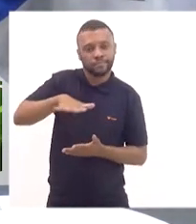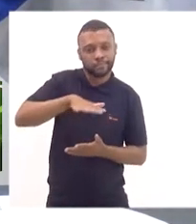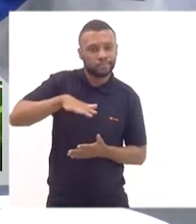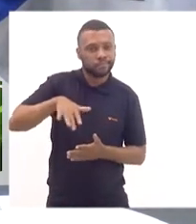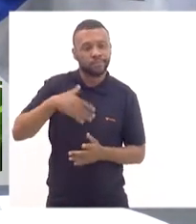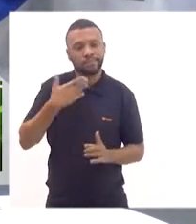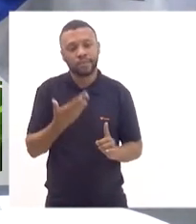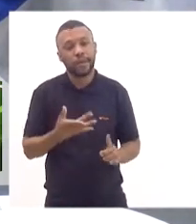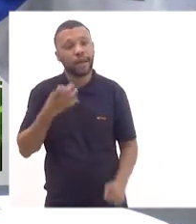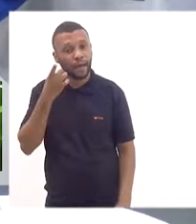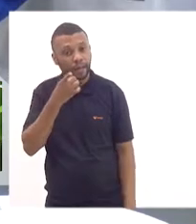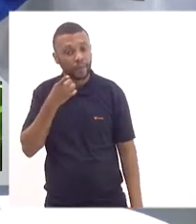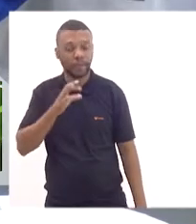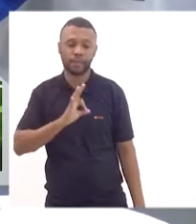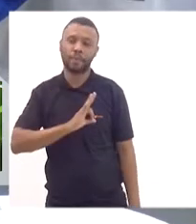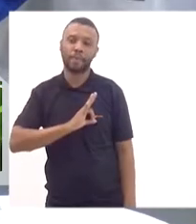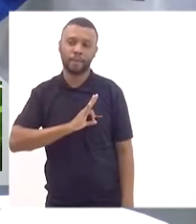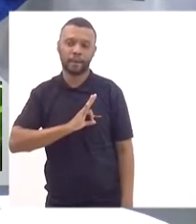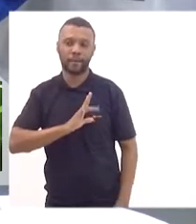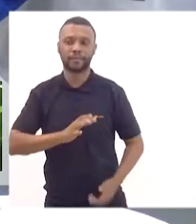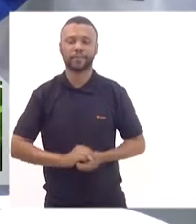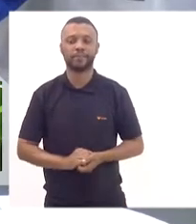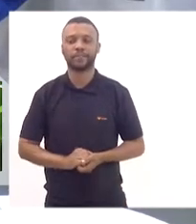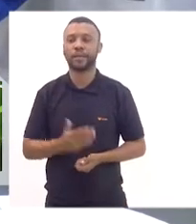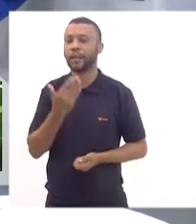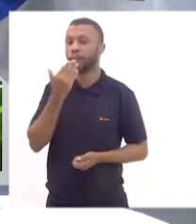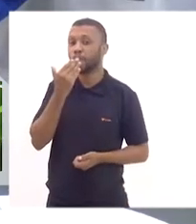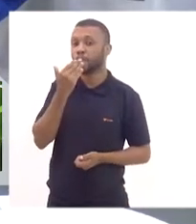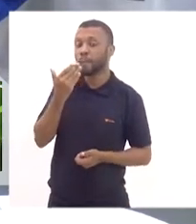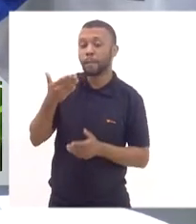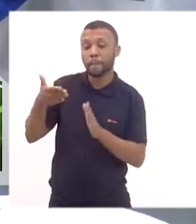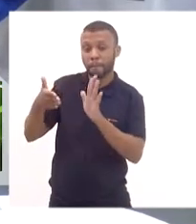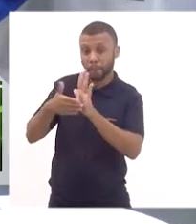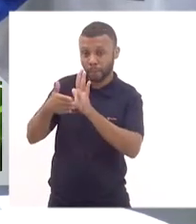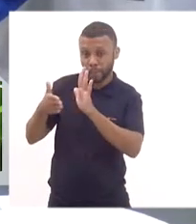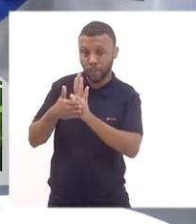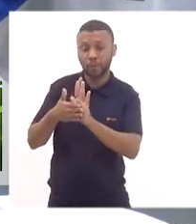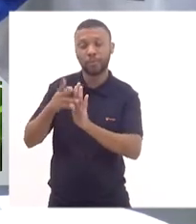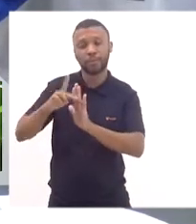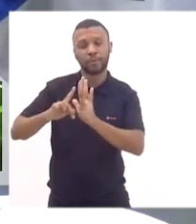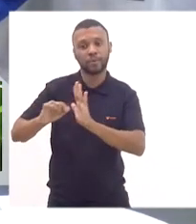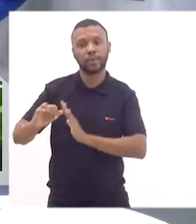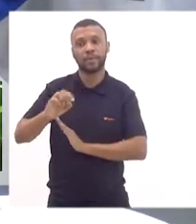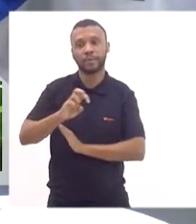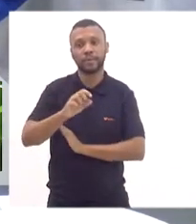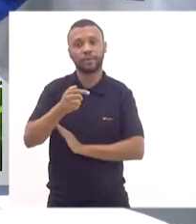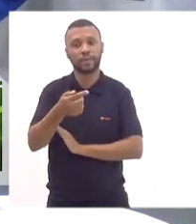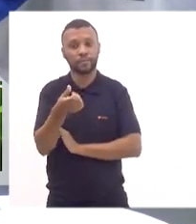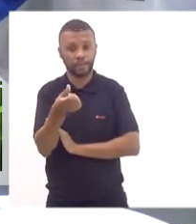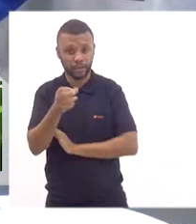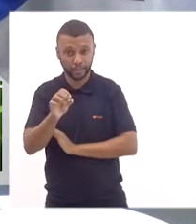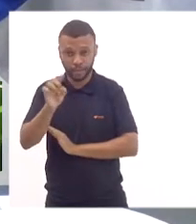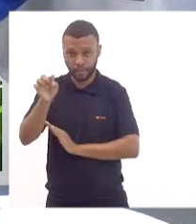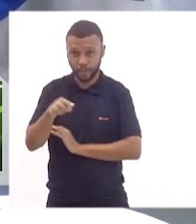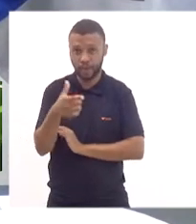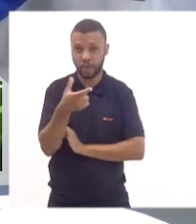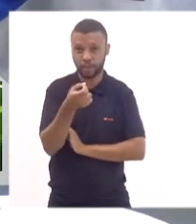deputada Marta Rocha propôs o projeto de lei 5760 de 22,